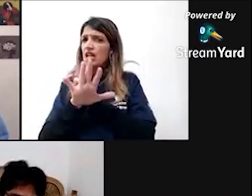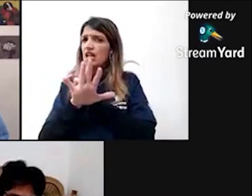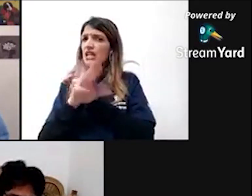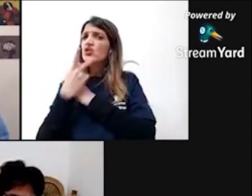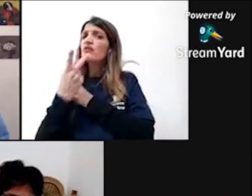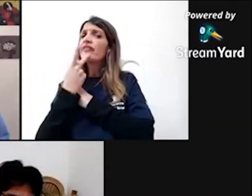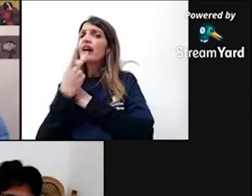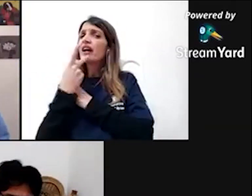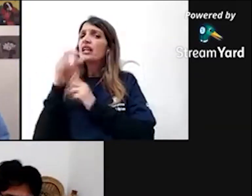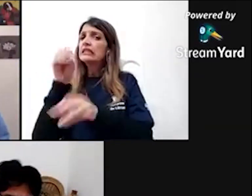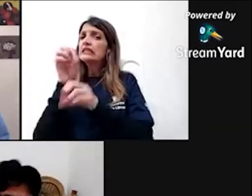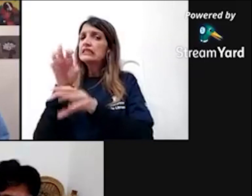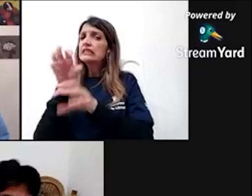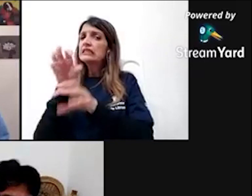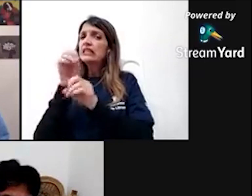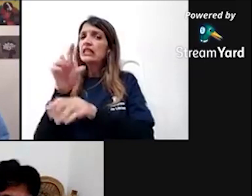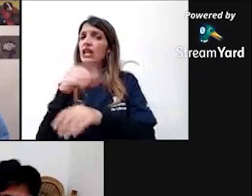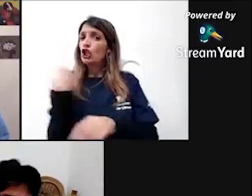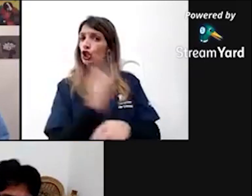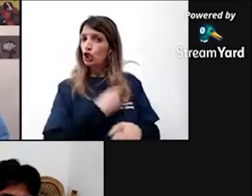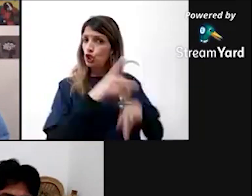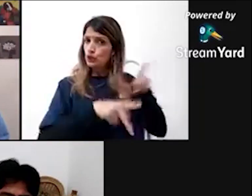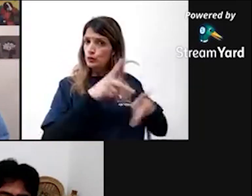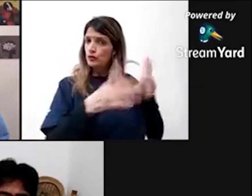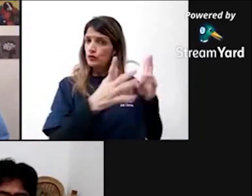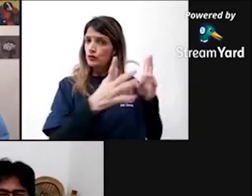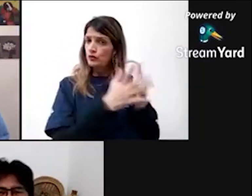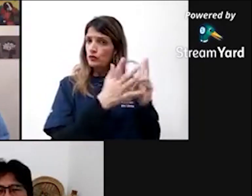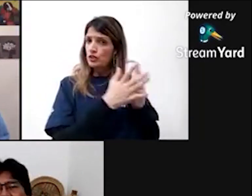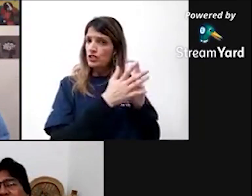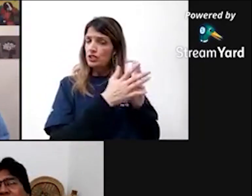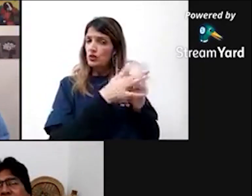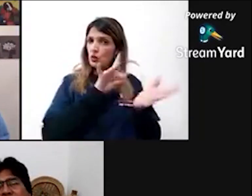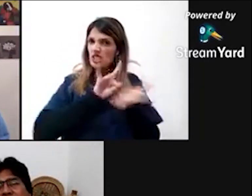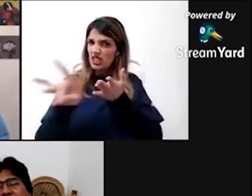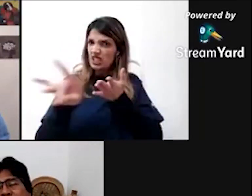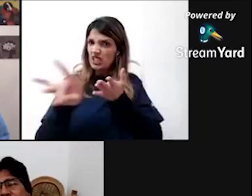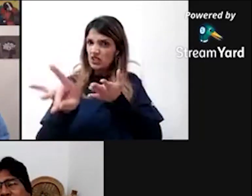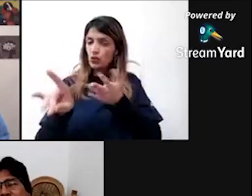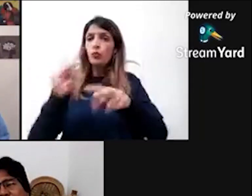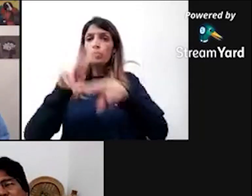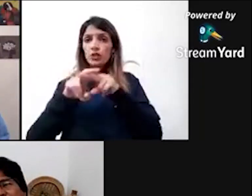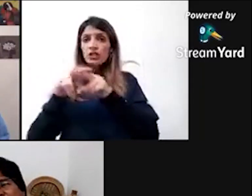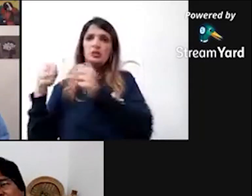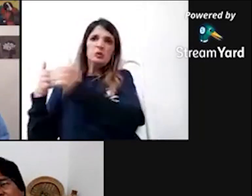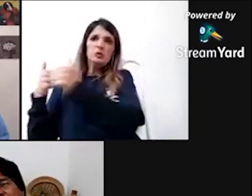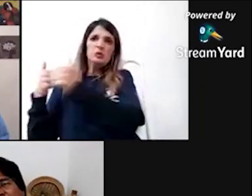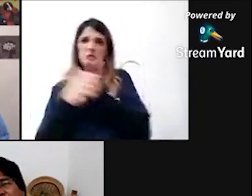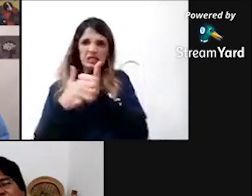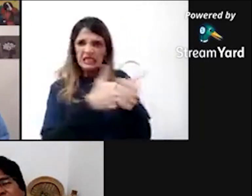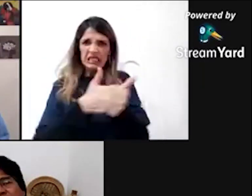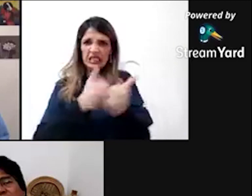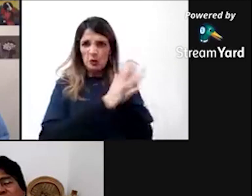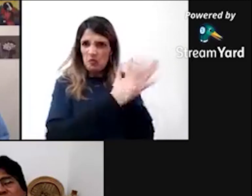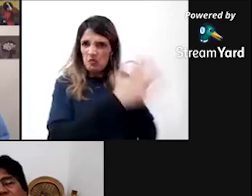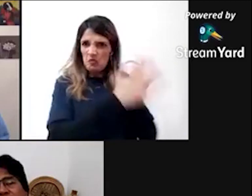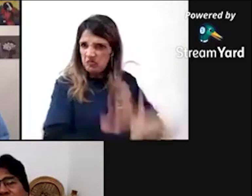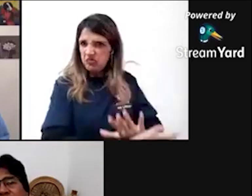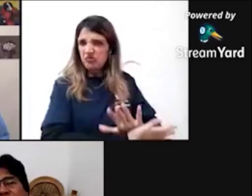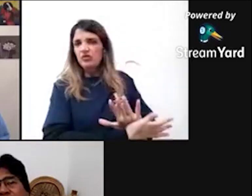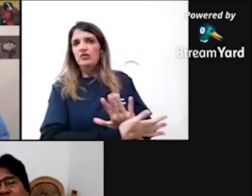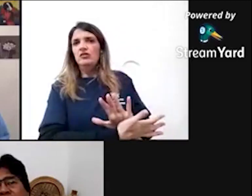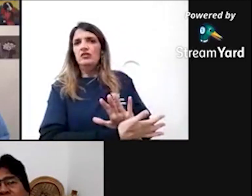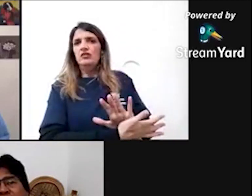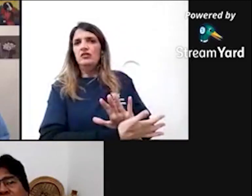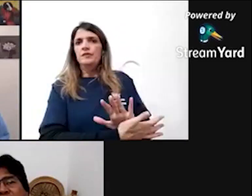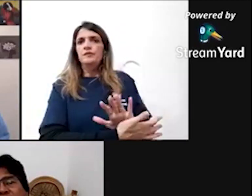E, por conta disso, ele precisava ser perseguido, precisava ser massacrado, precisava ser maltratado. E isso tinha a